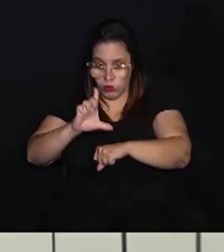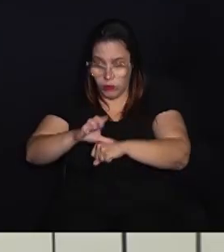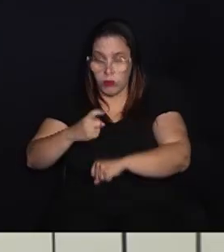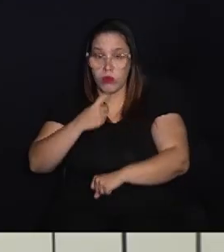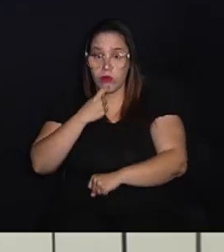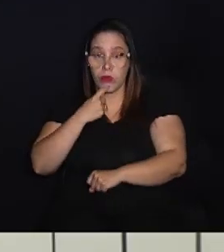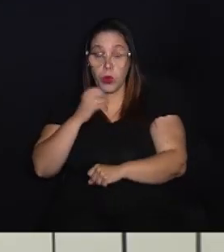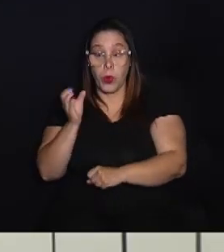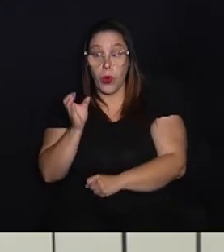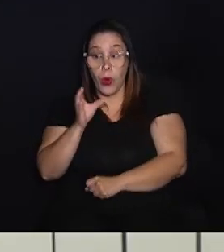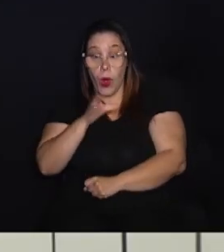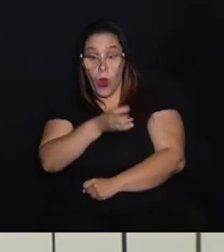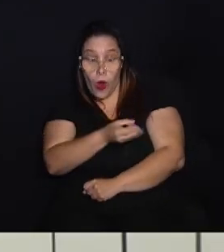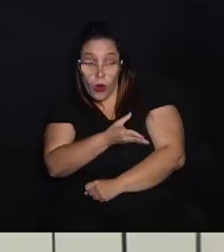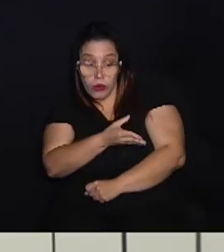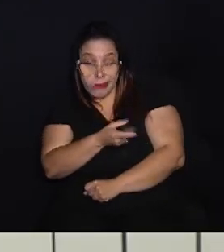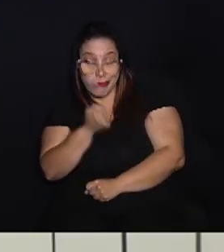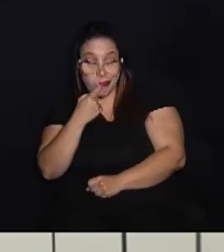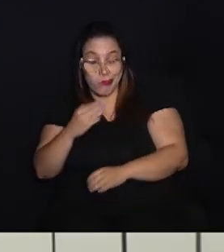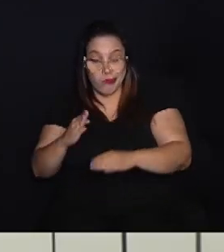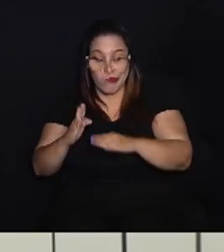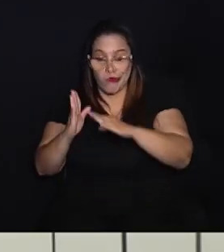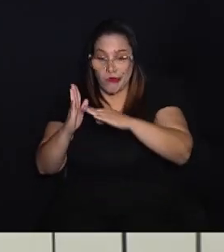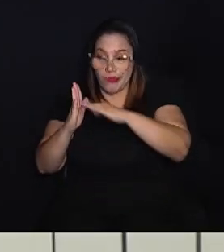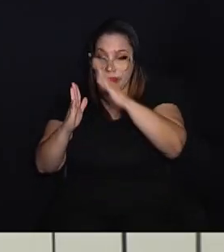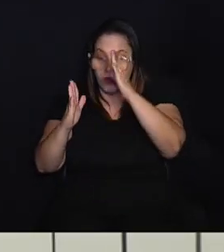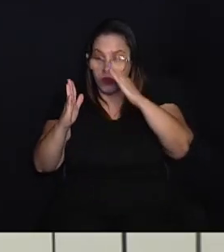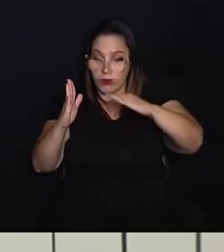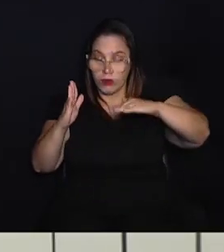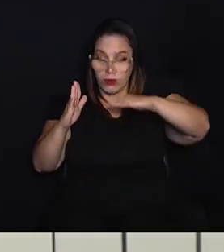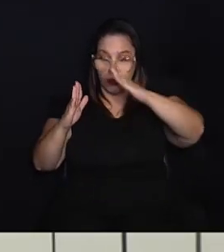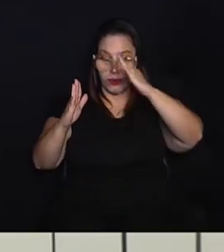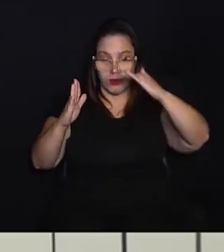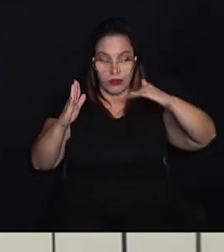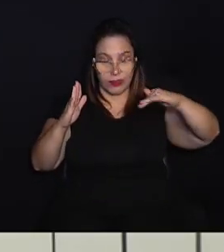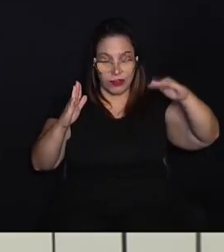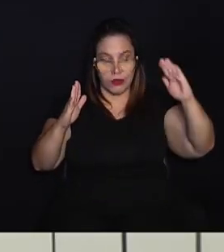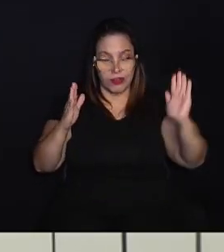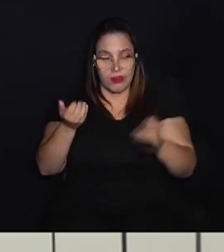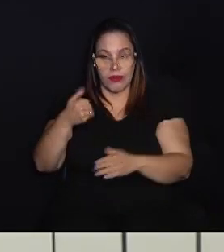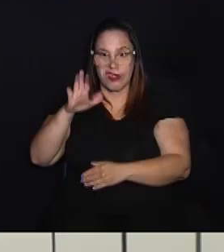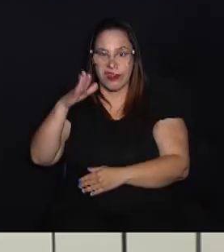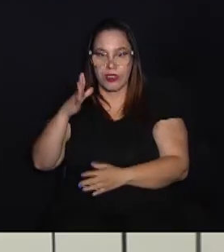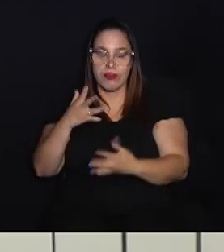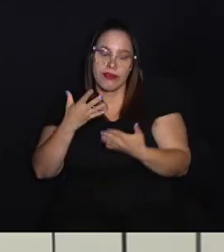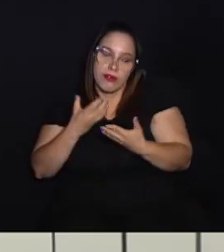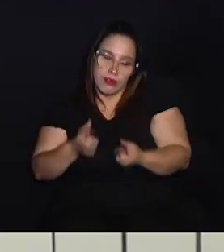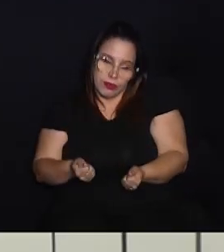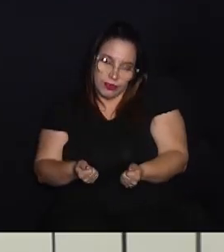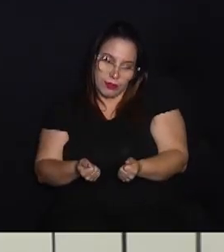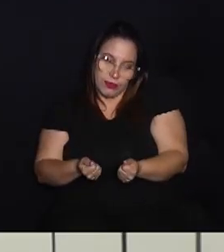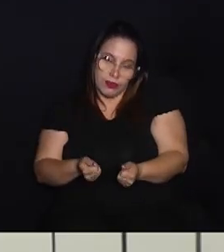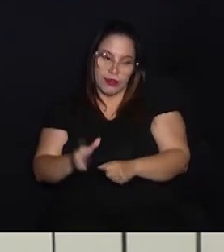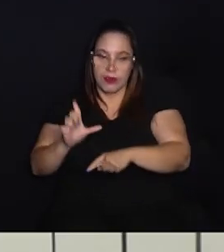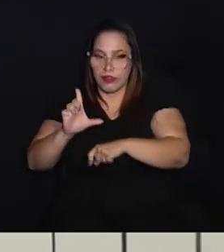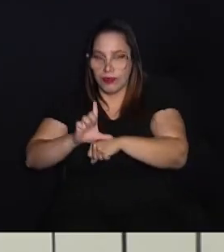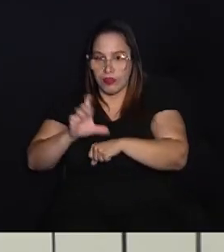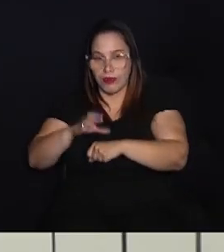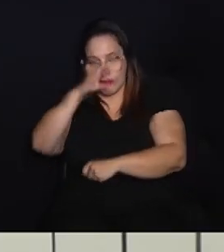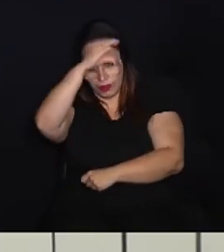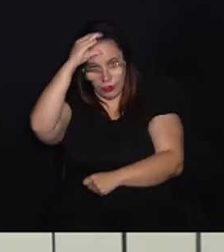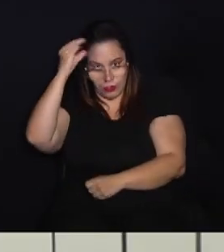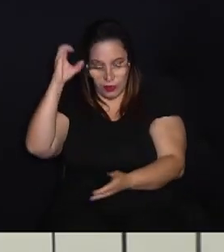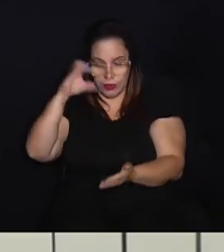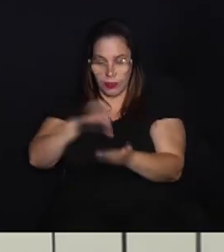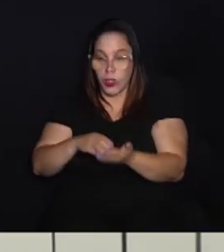está de cara nova, com uma cobertura cheia de representatividade e mais conforto para os clientes do comércio